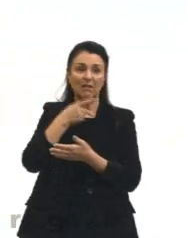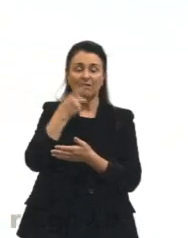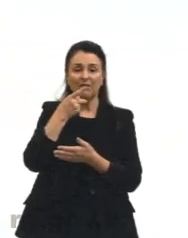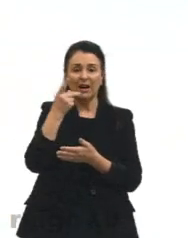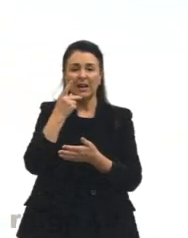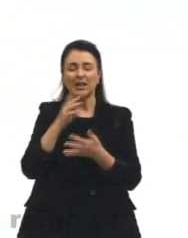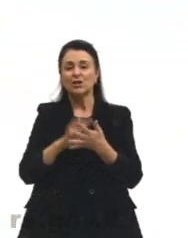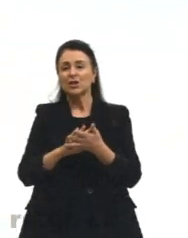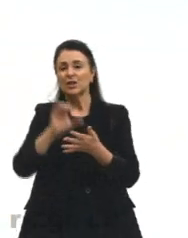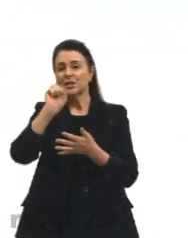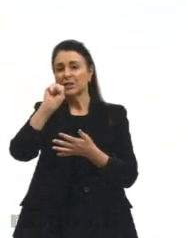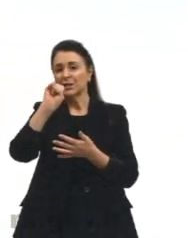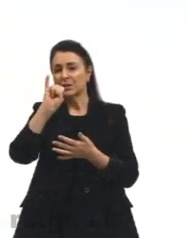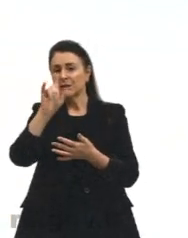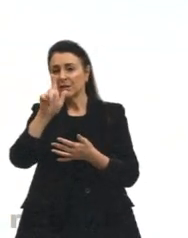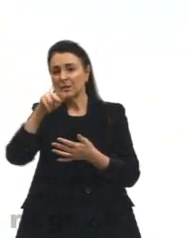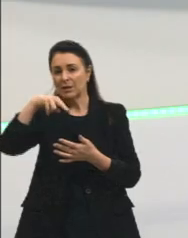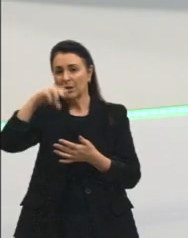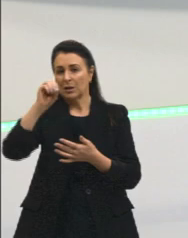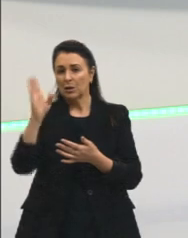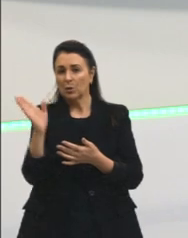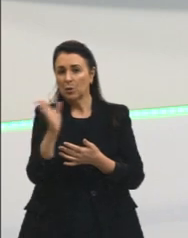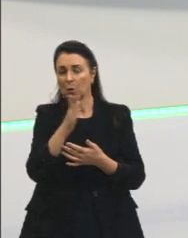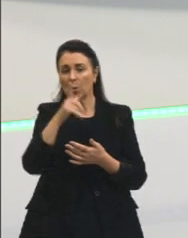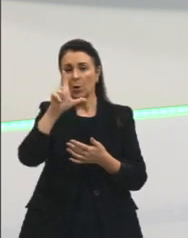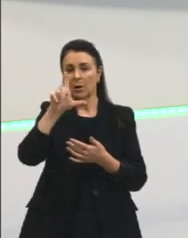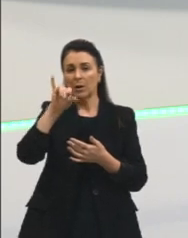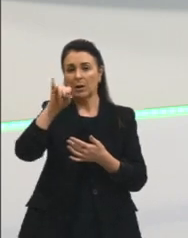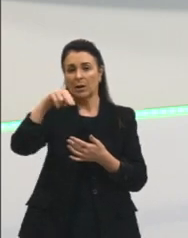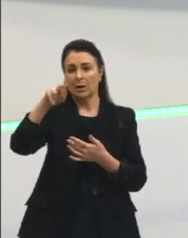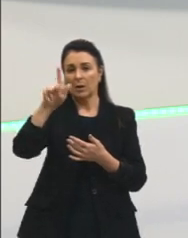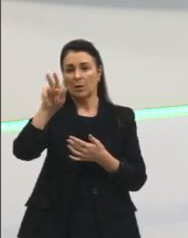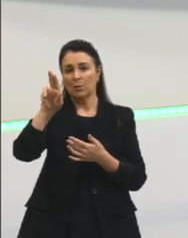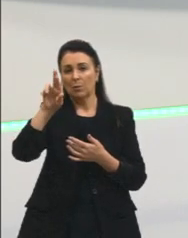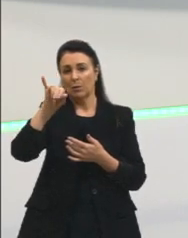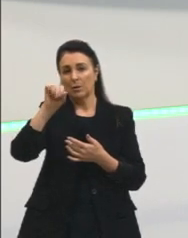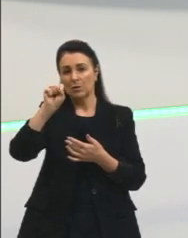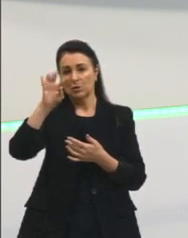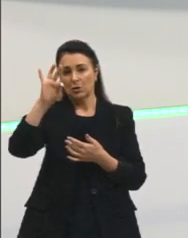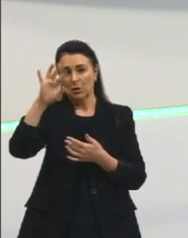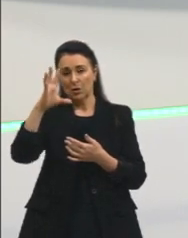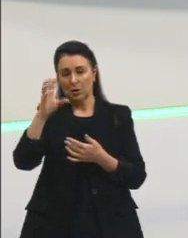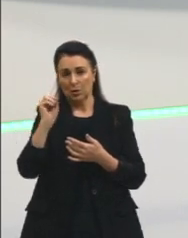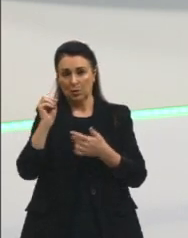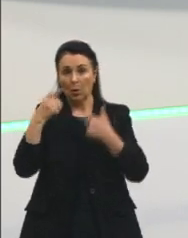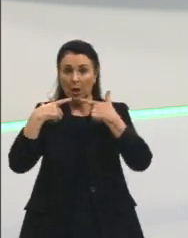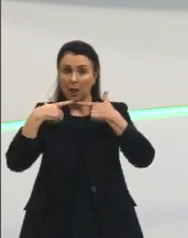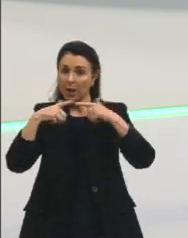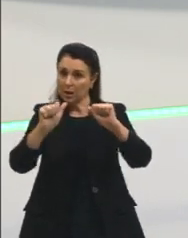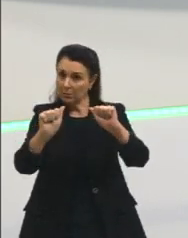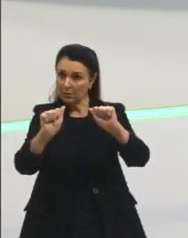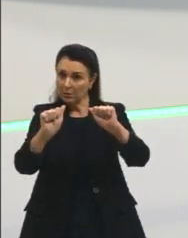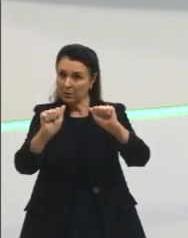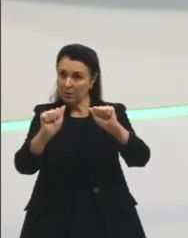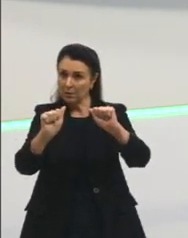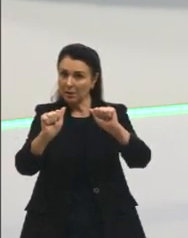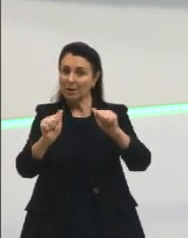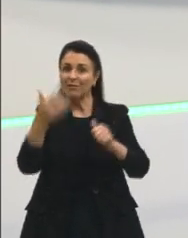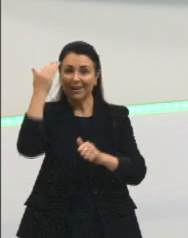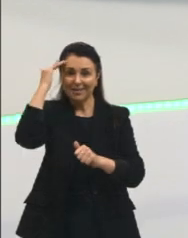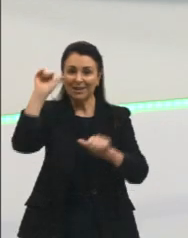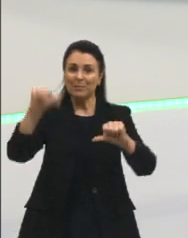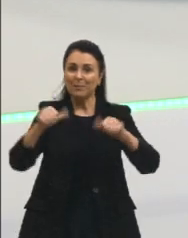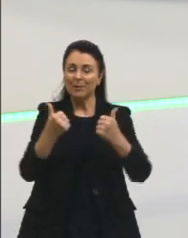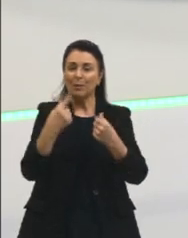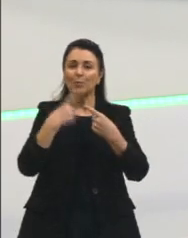signo linguístico né a gente entender o que que é como é que a gente dá nome às coisas a gente precisa trazer esse primeiro